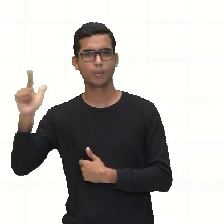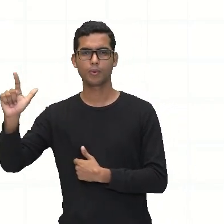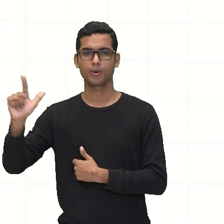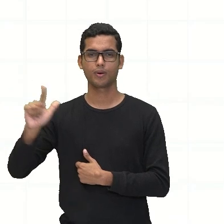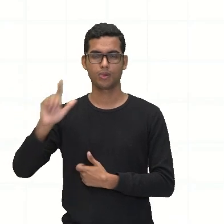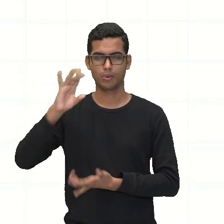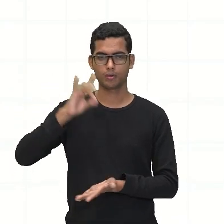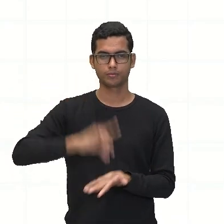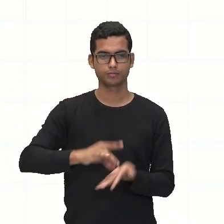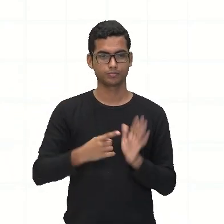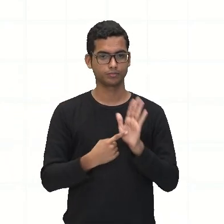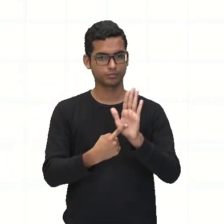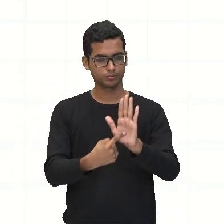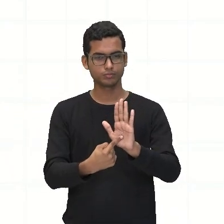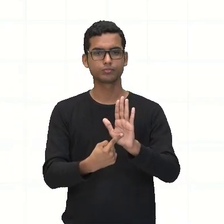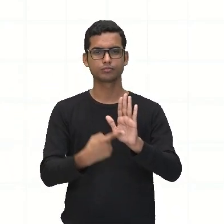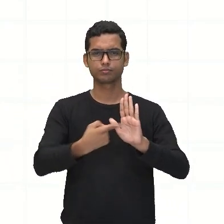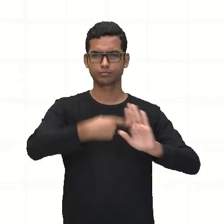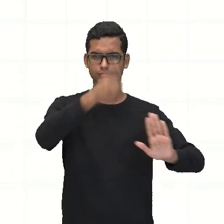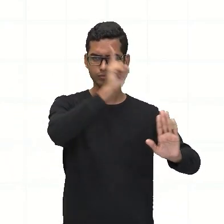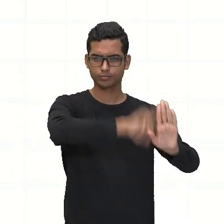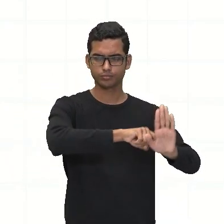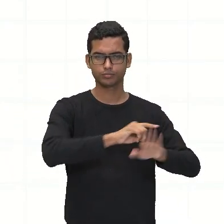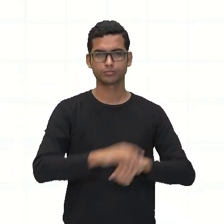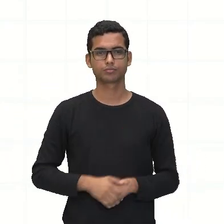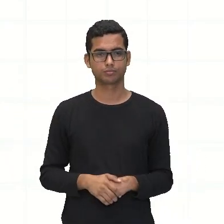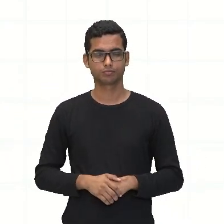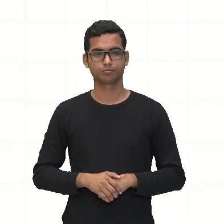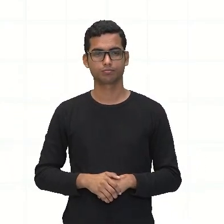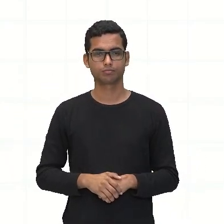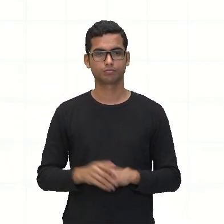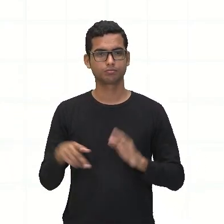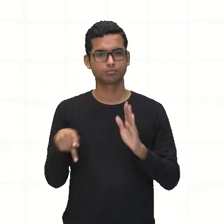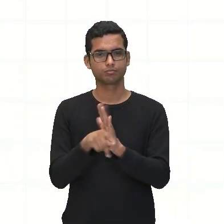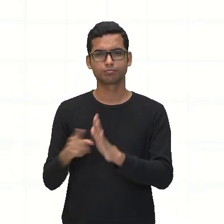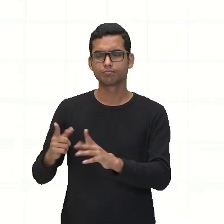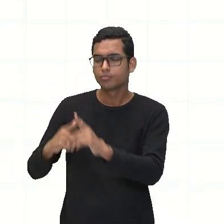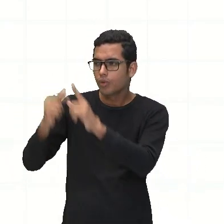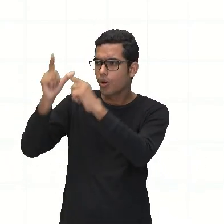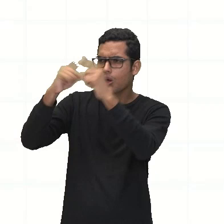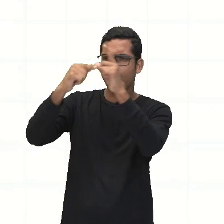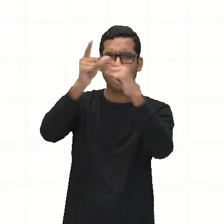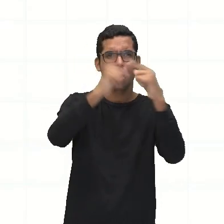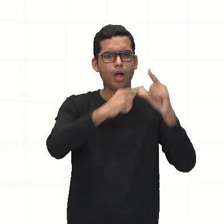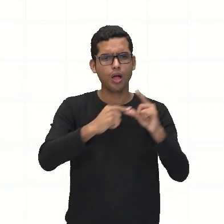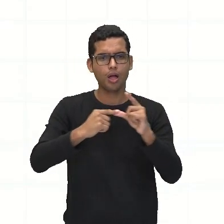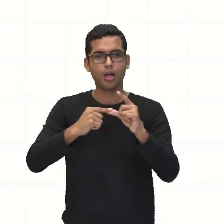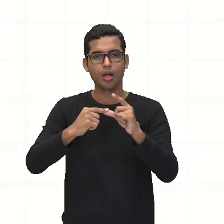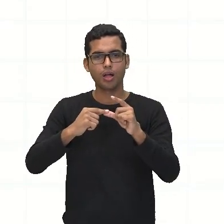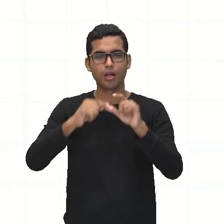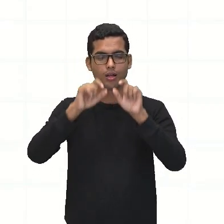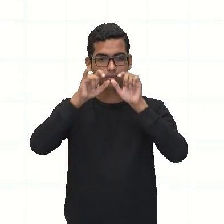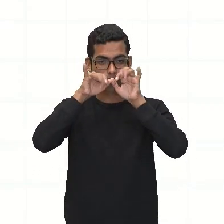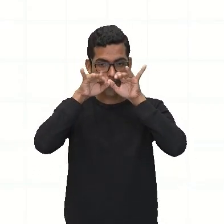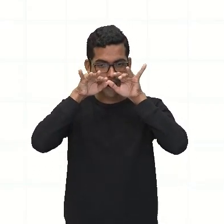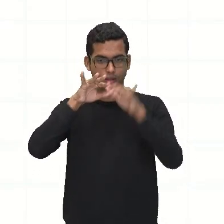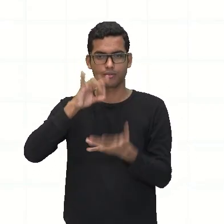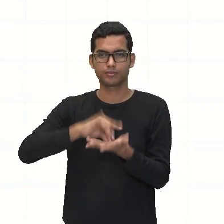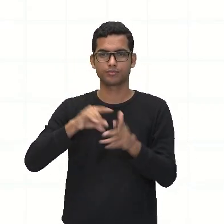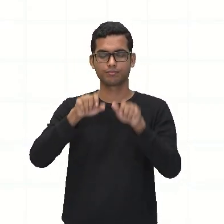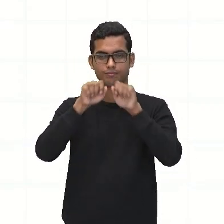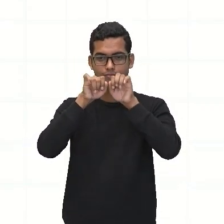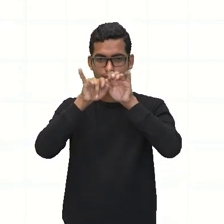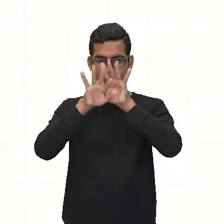que dá esse caráter de metáfora? Estrelas brilhantes. Estrelas brilhantes é uma metáfora. Por quê? O que seus olhos são?